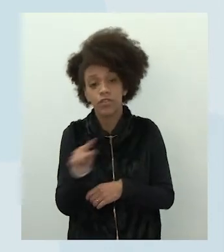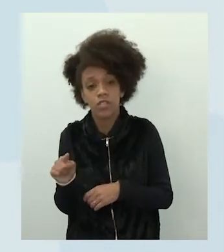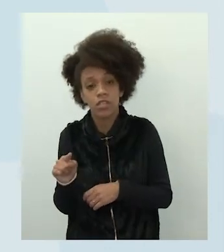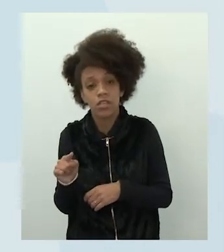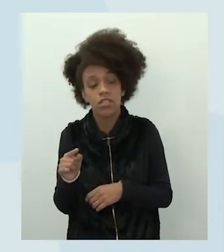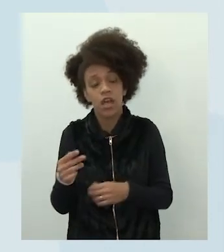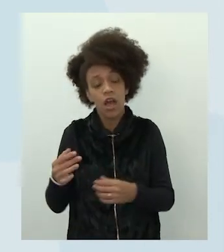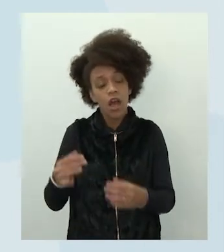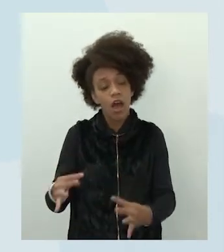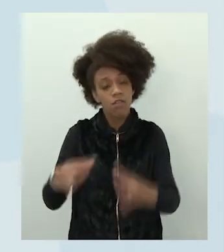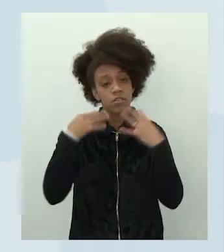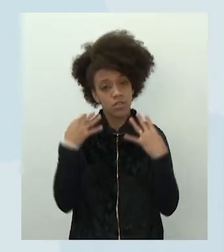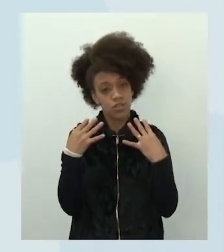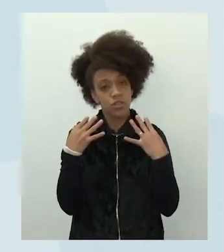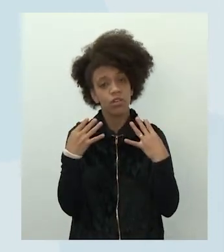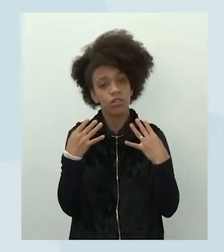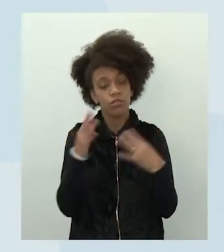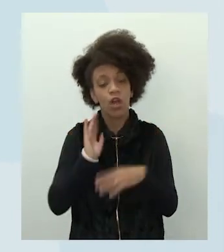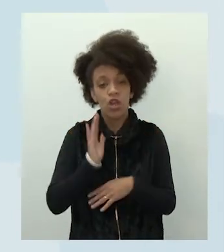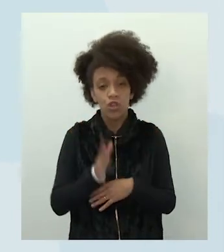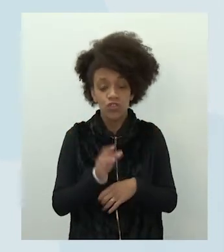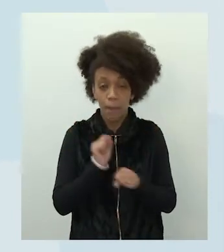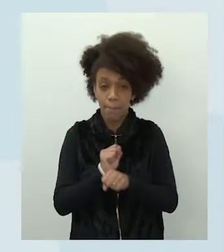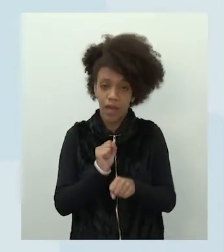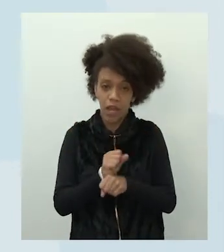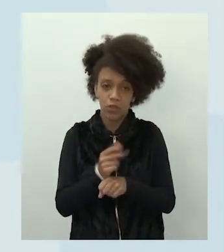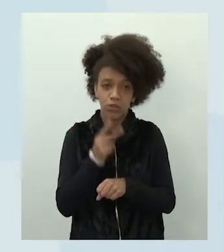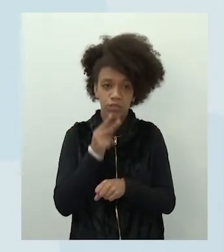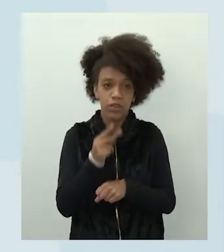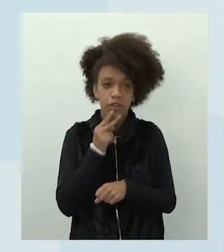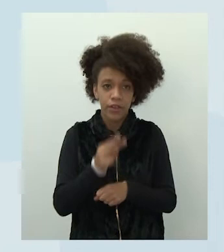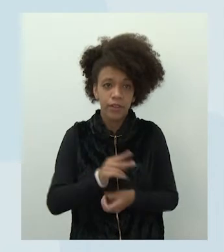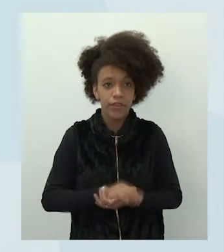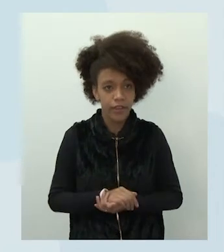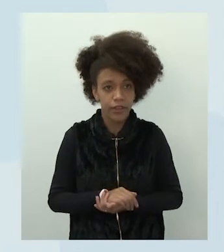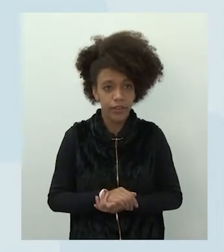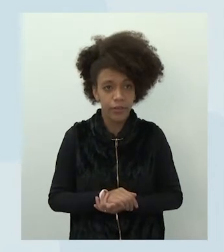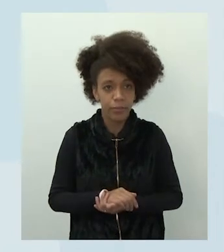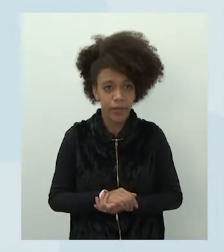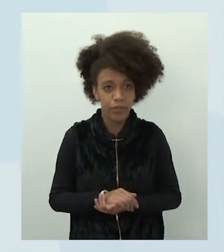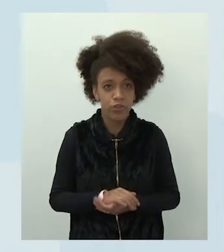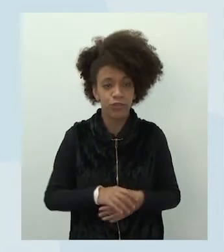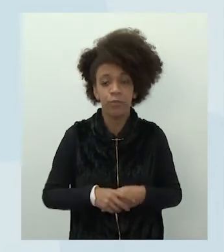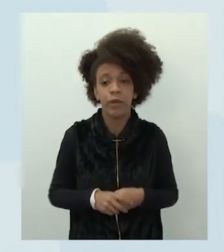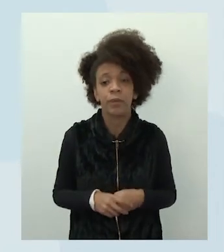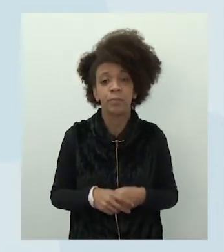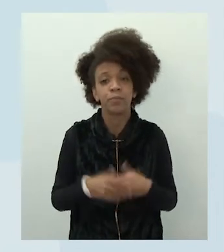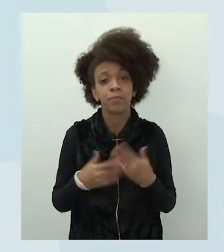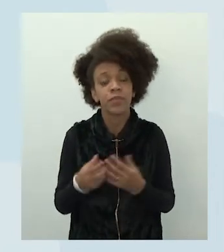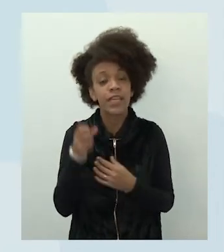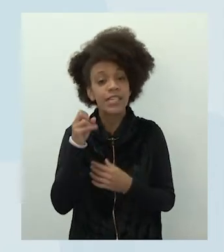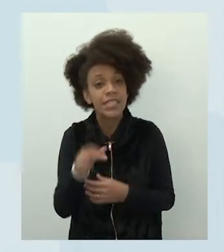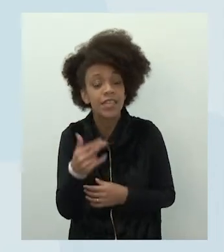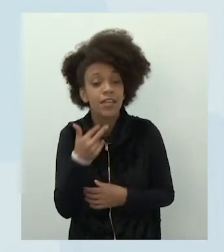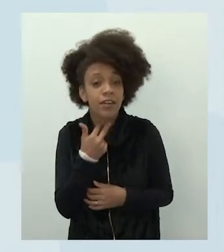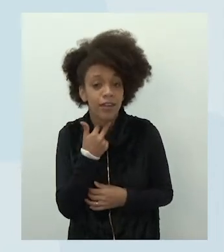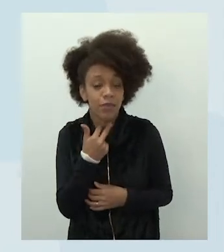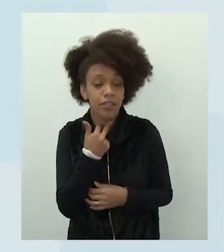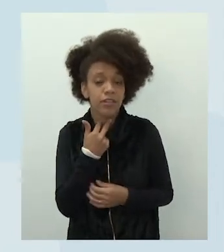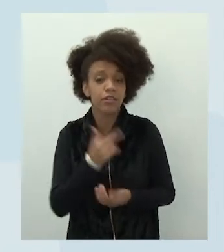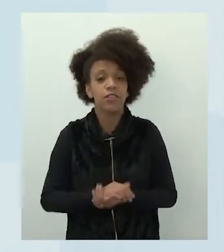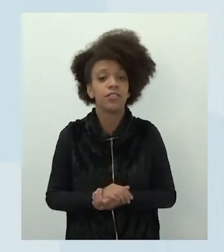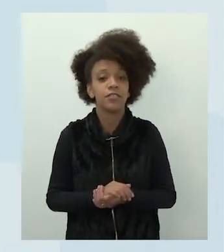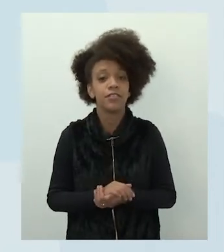nos assistindo já tenham parado de fumar. Mas se não pararam, com qualquer idade que estejam,